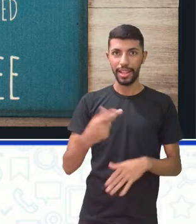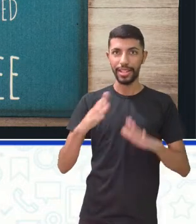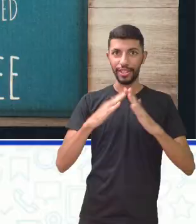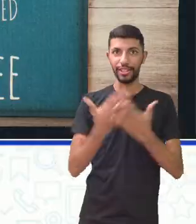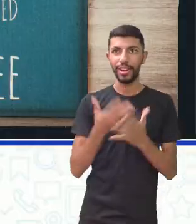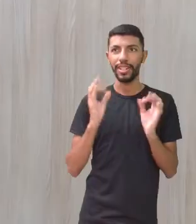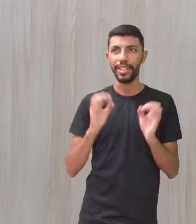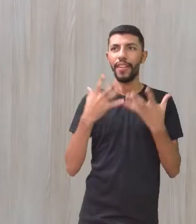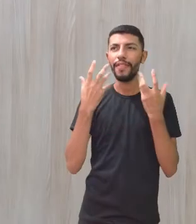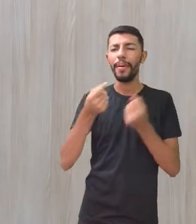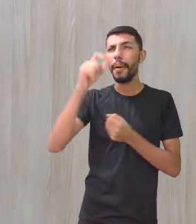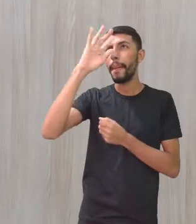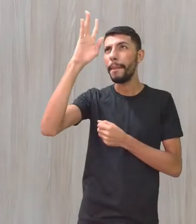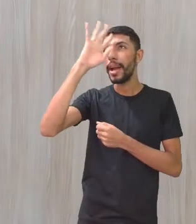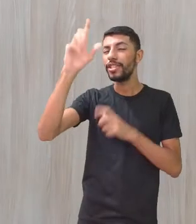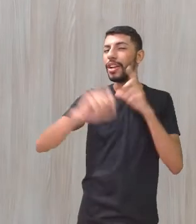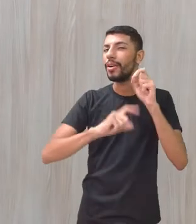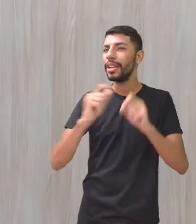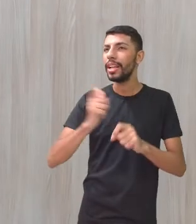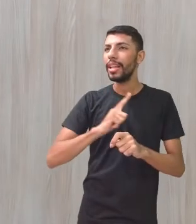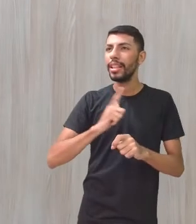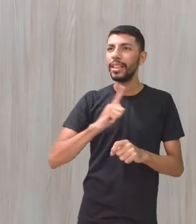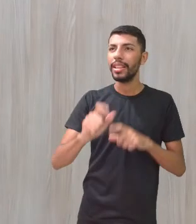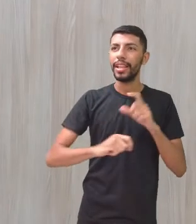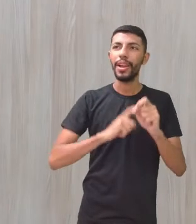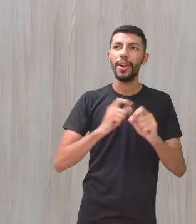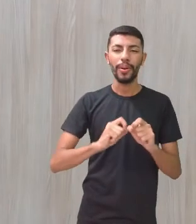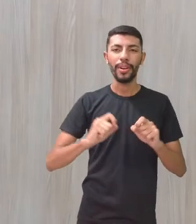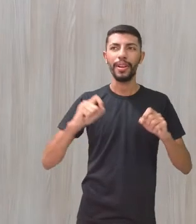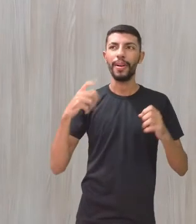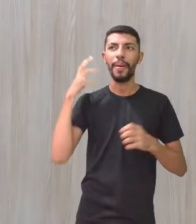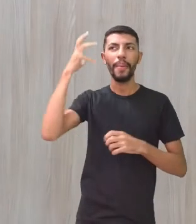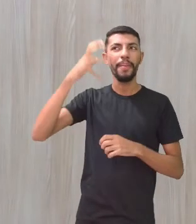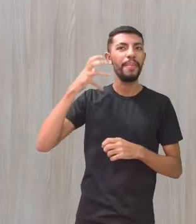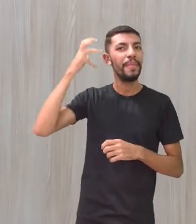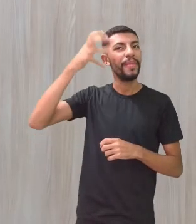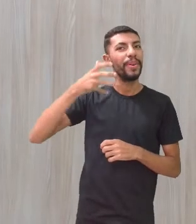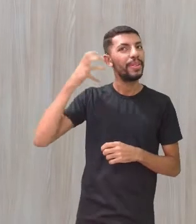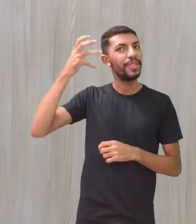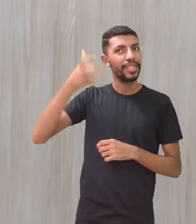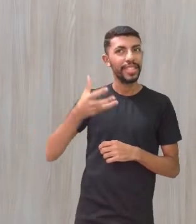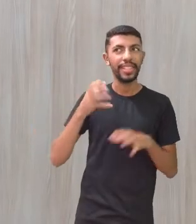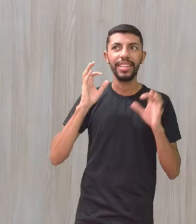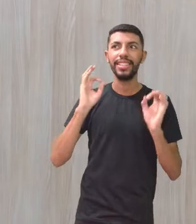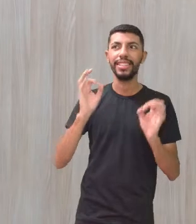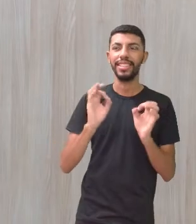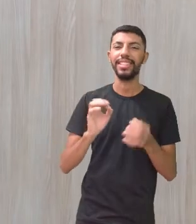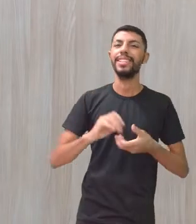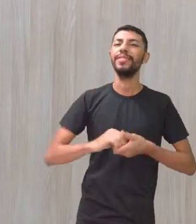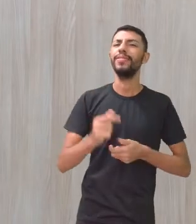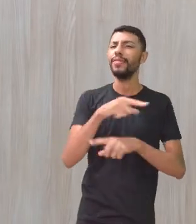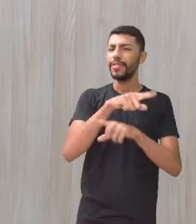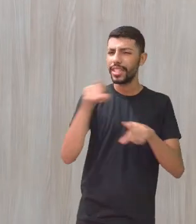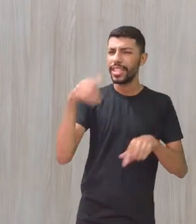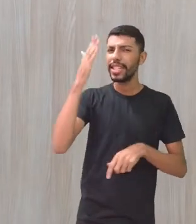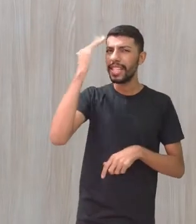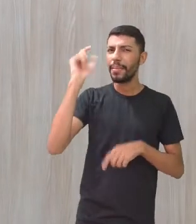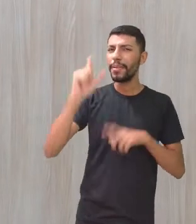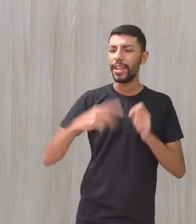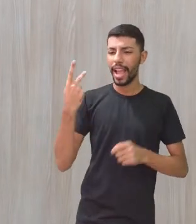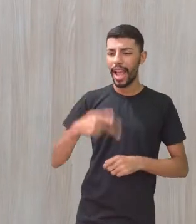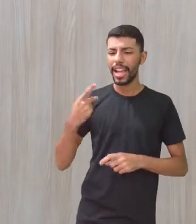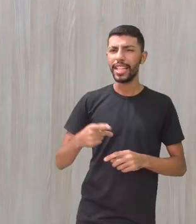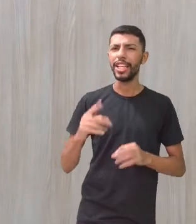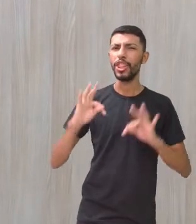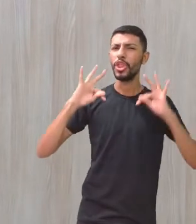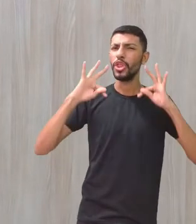de música da EMAD. Todo mundo aqui é muito talentoso, né? Vocês estão acompanhando as aulas, vocês sabem que aqui os professores cantam, os professores